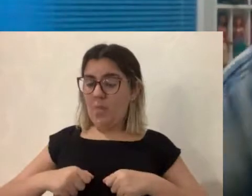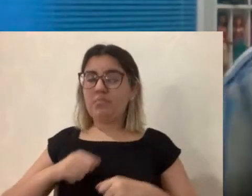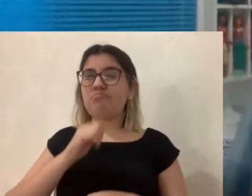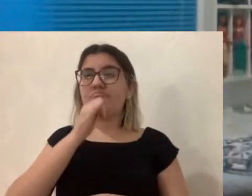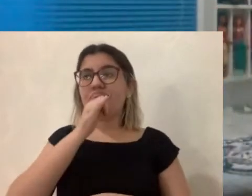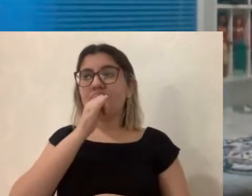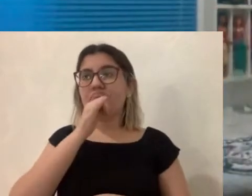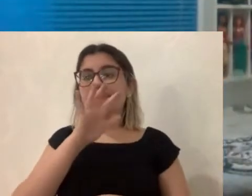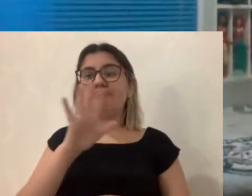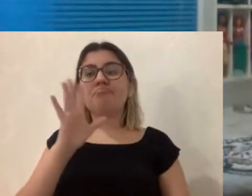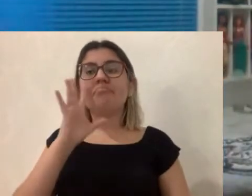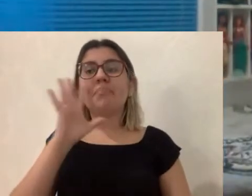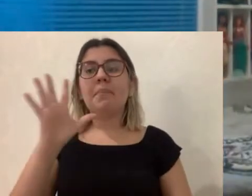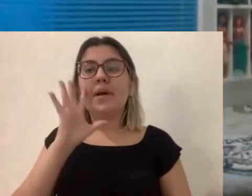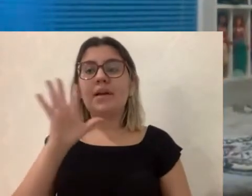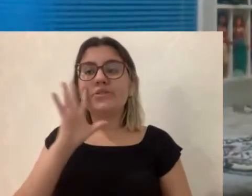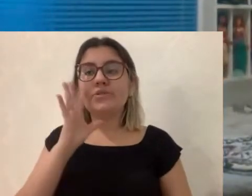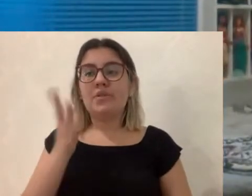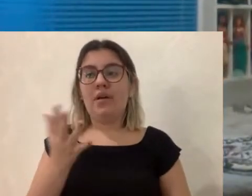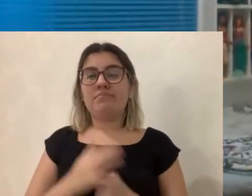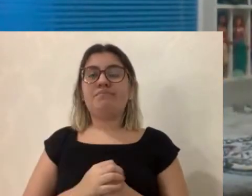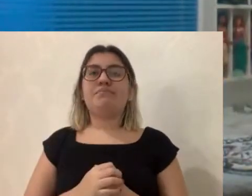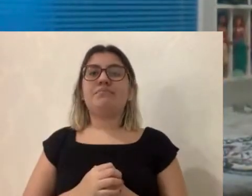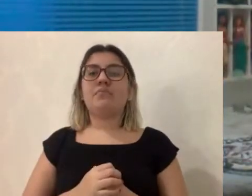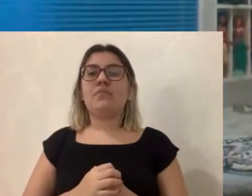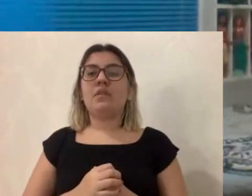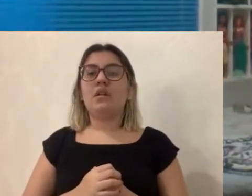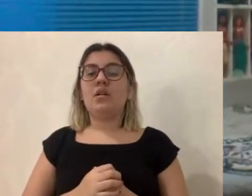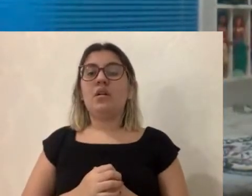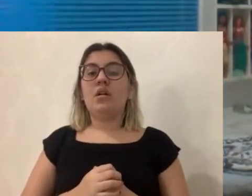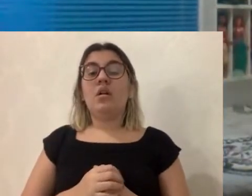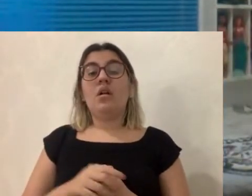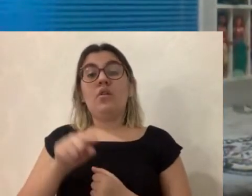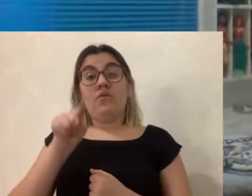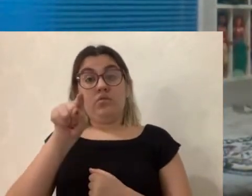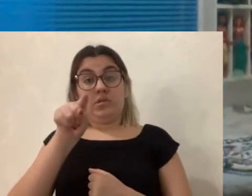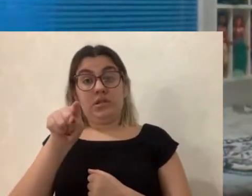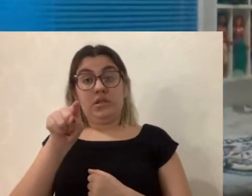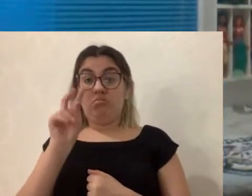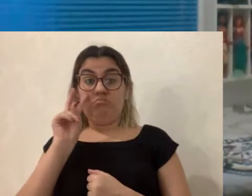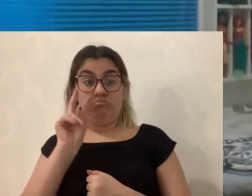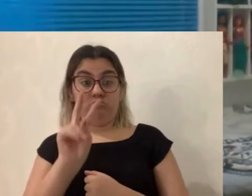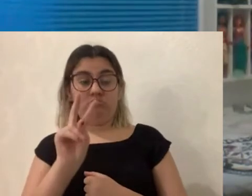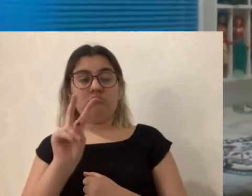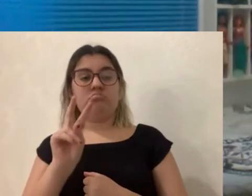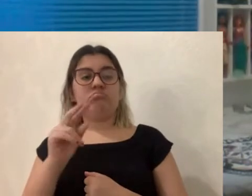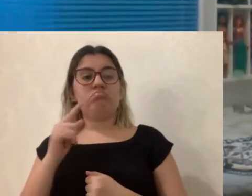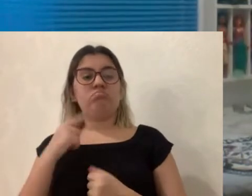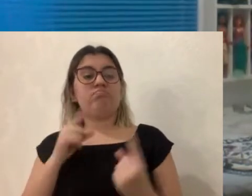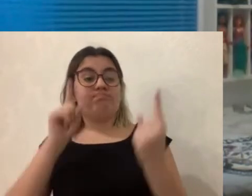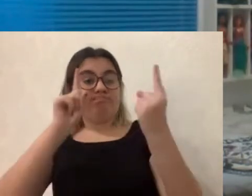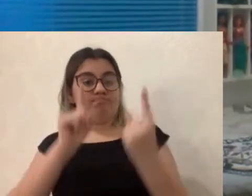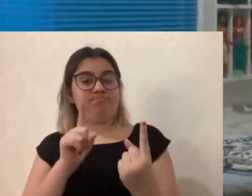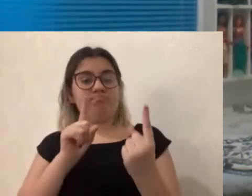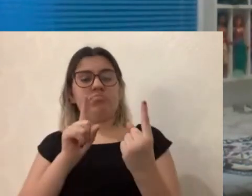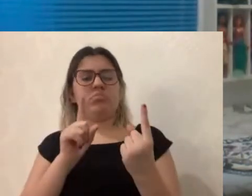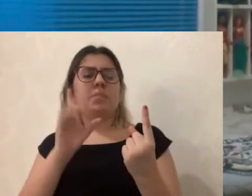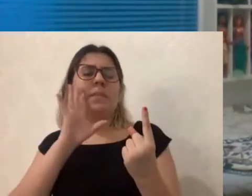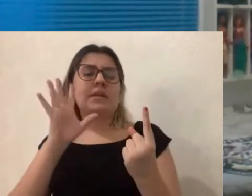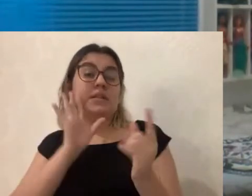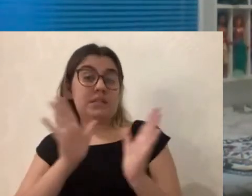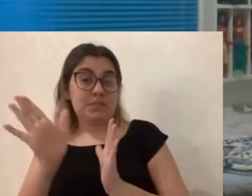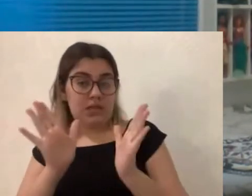agora, você se colocou diante de uma pessoa cega, pensando em acessibilidade, tá? E aí